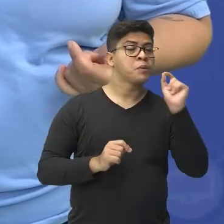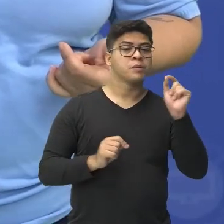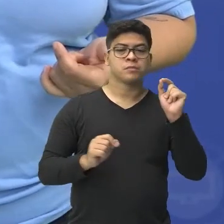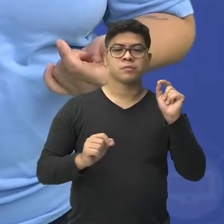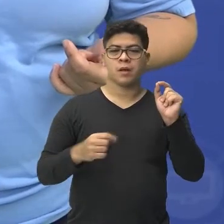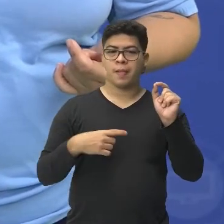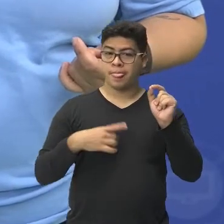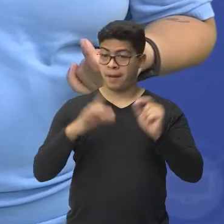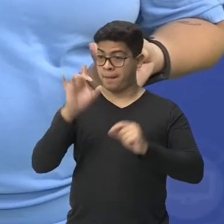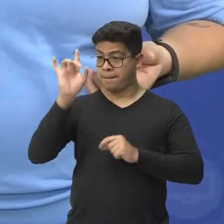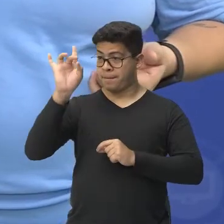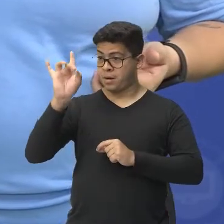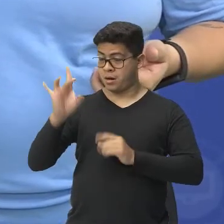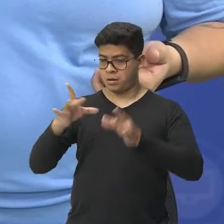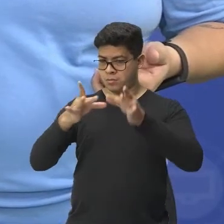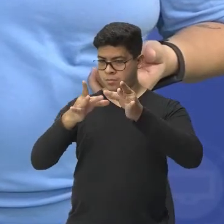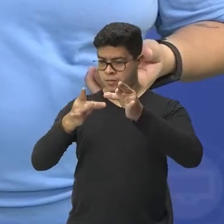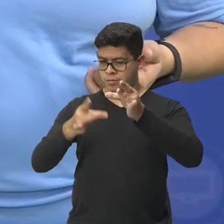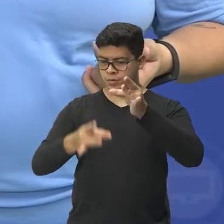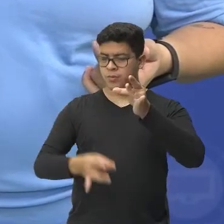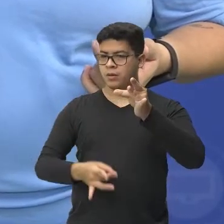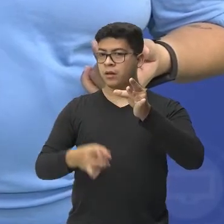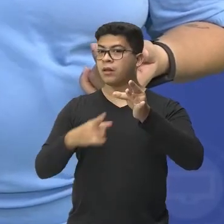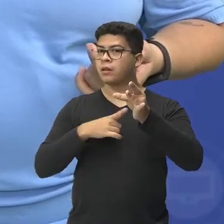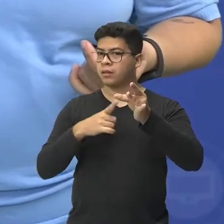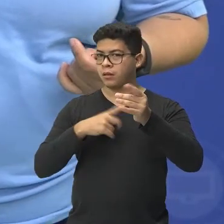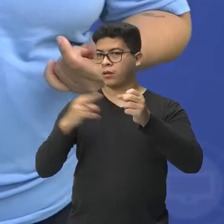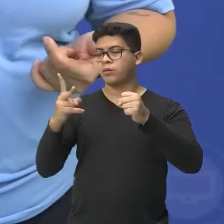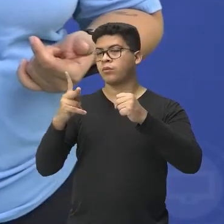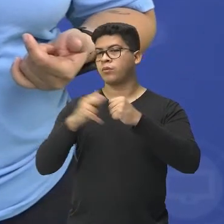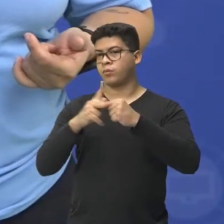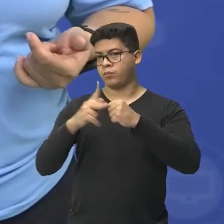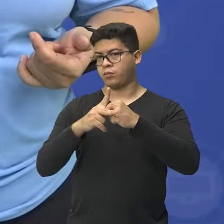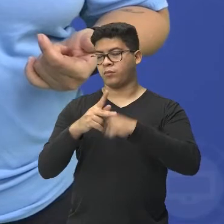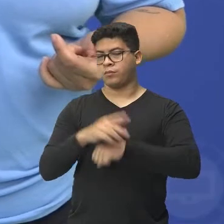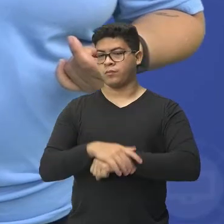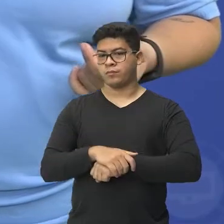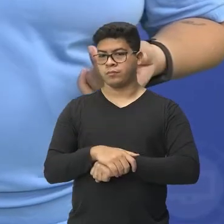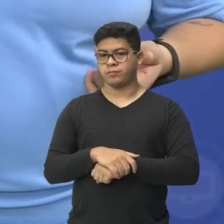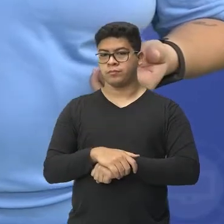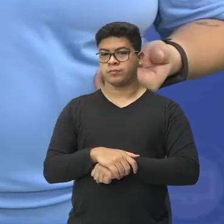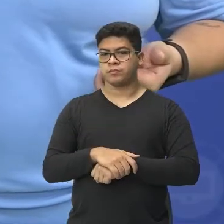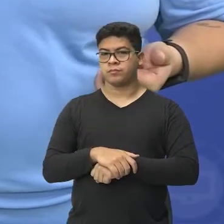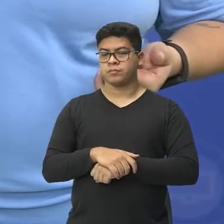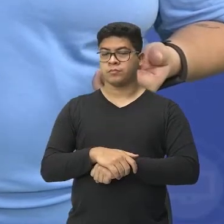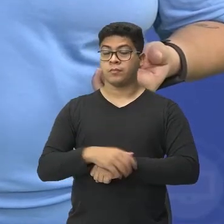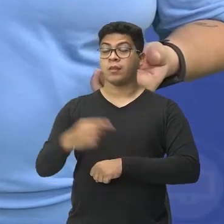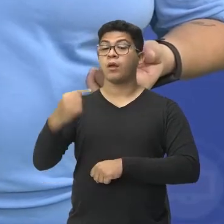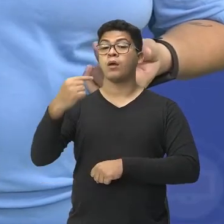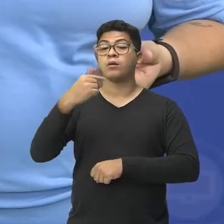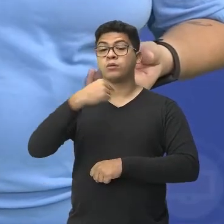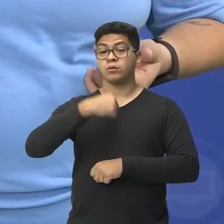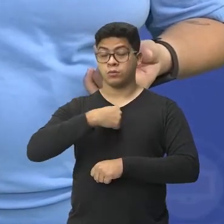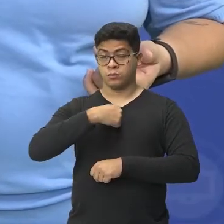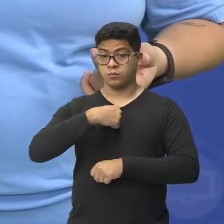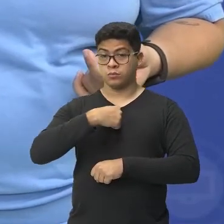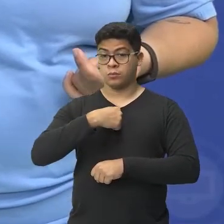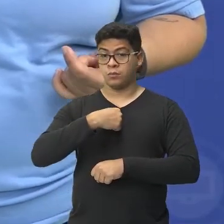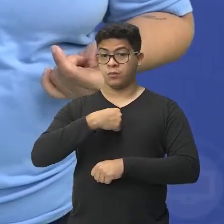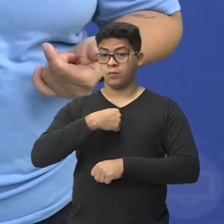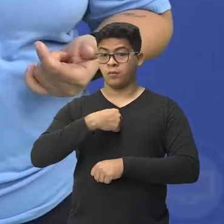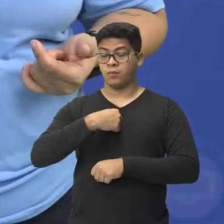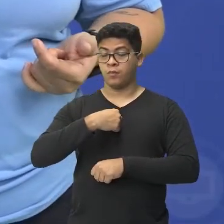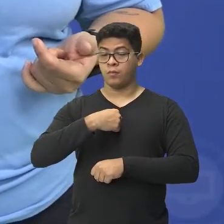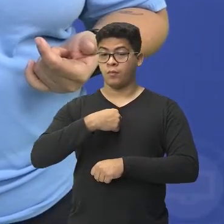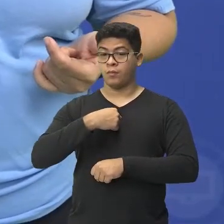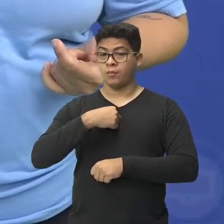pessoa do discurso, nós temos um pronome, tá certo? Então, para Joe, o pronome complemento é me.